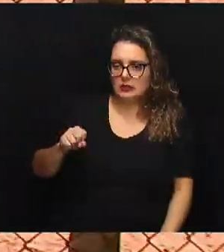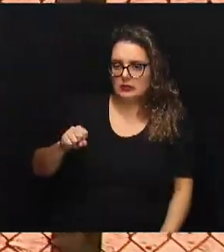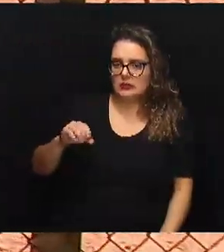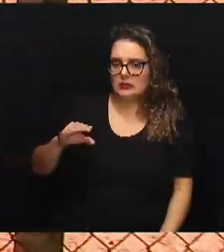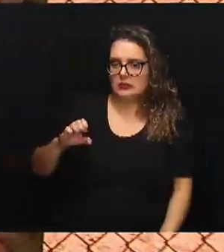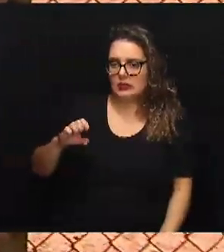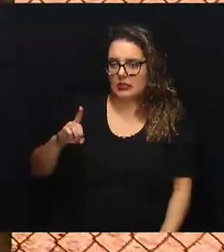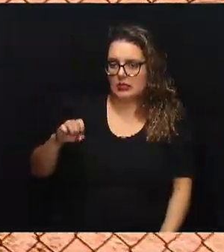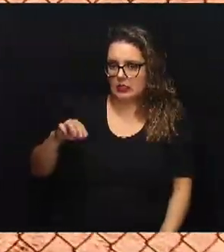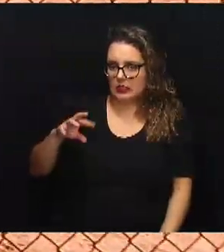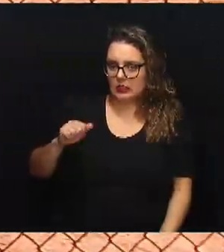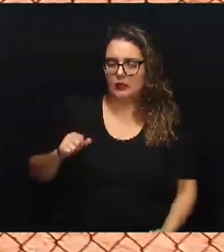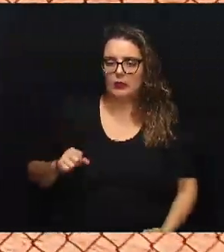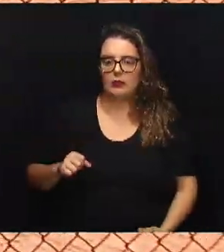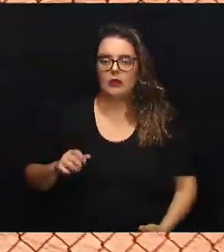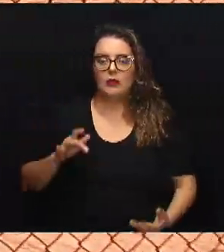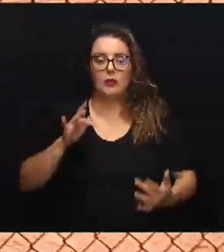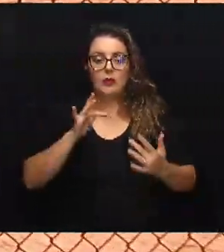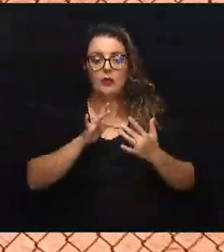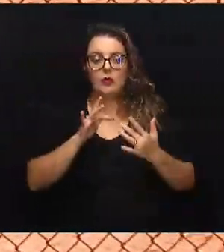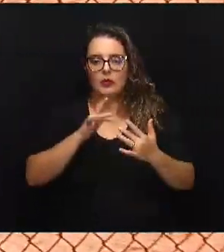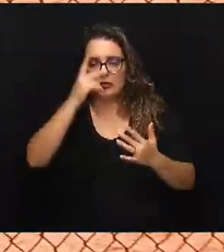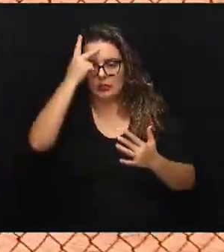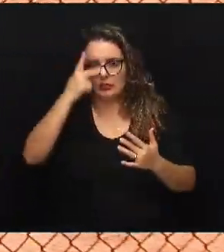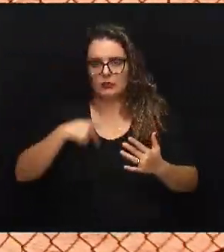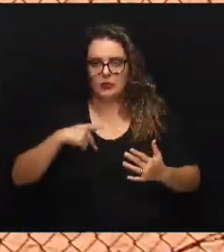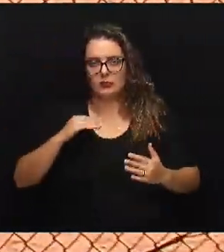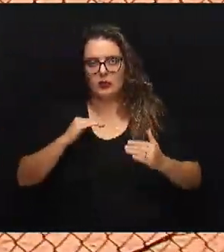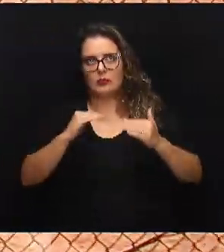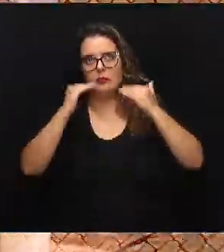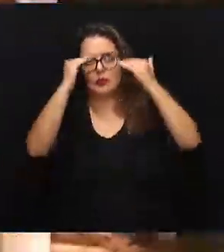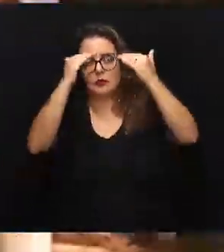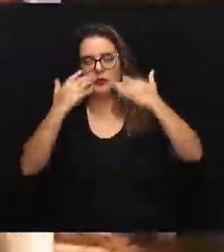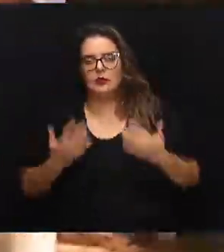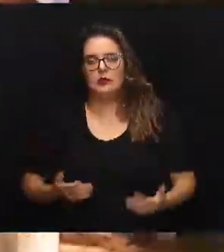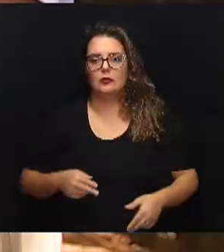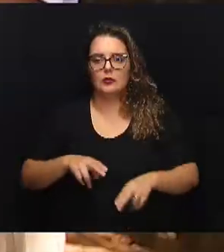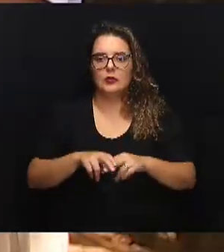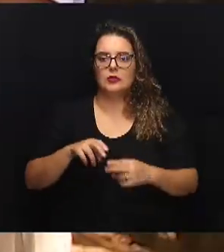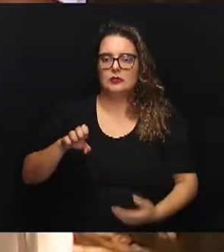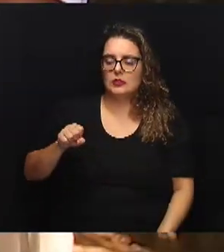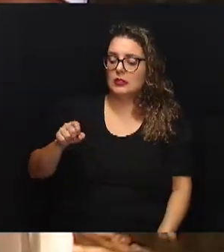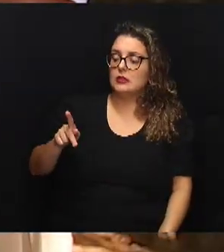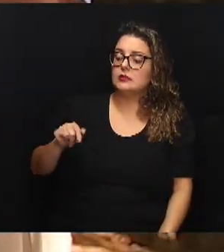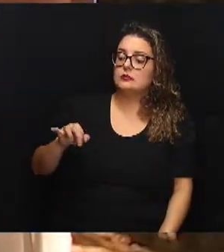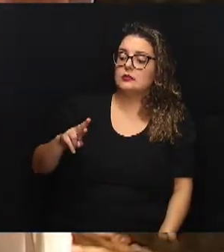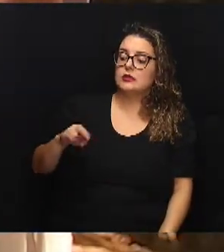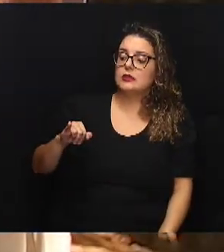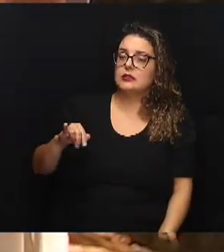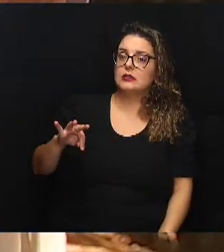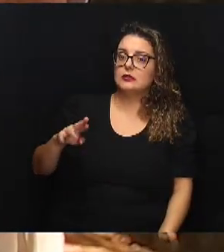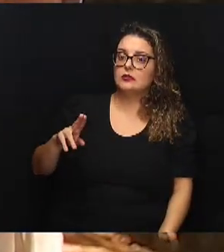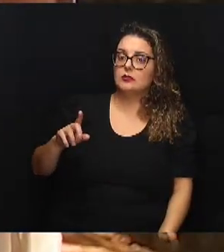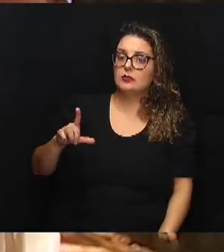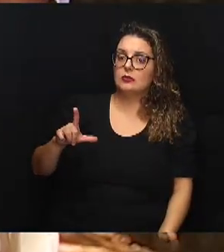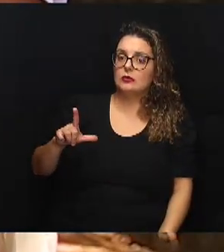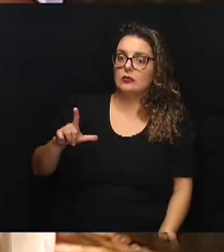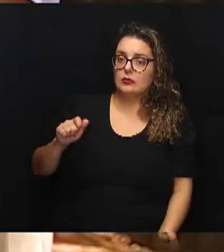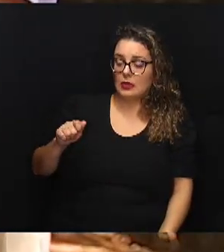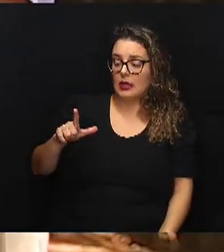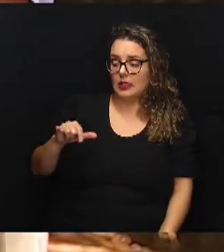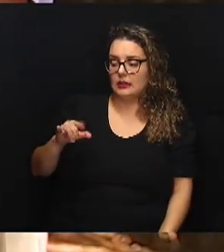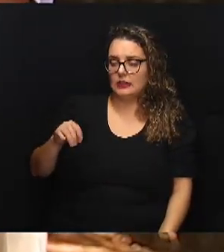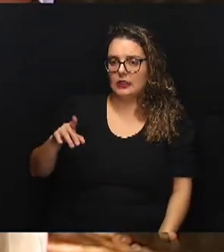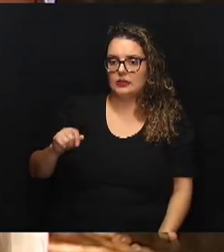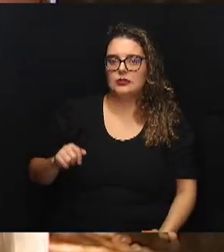contato dela com o poder superior. Daí então a necessidade da espiritualidade, né? A laborterapia,